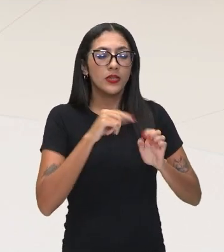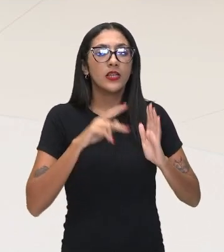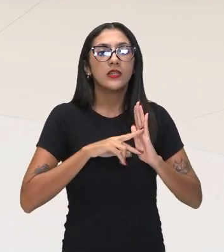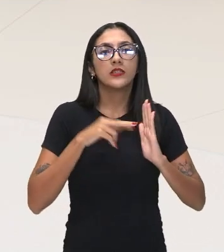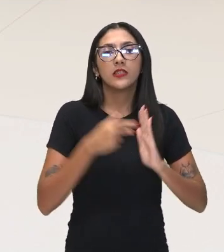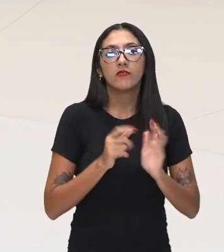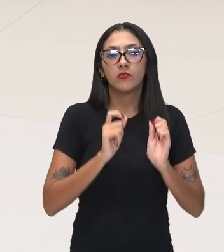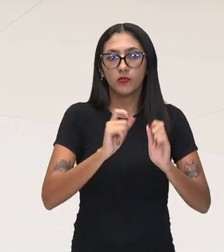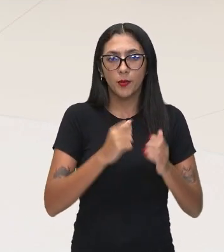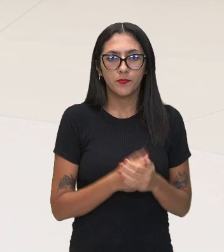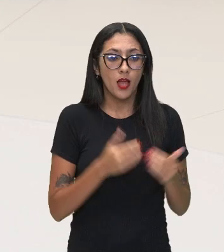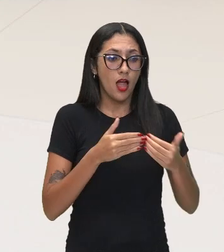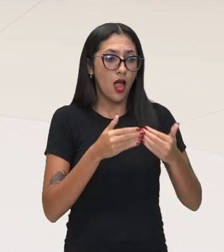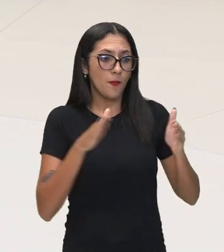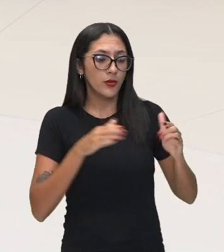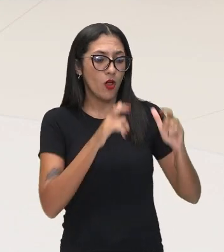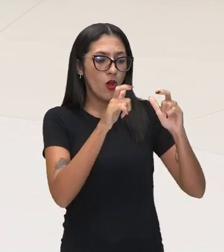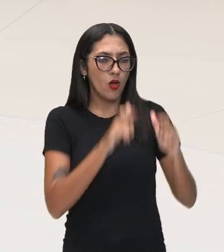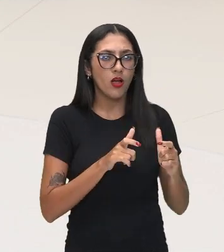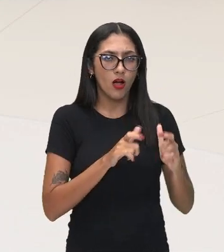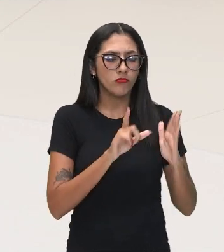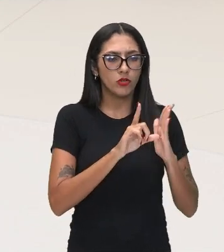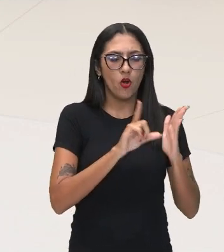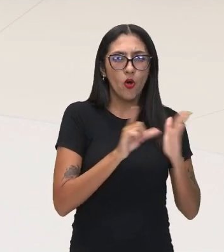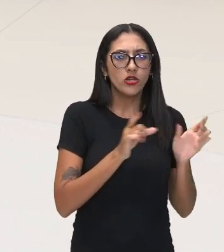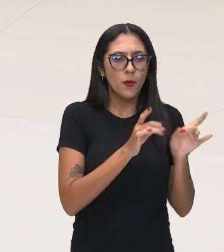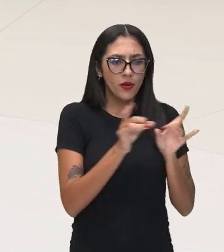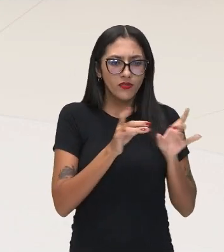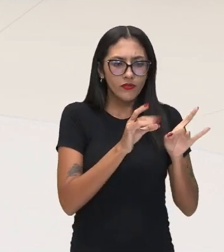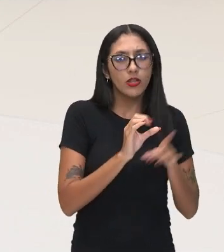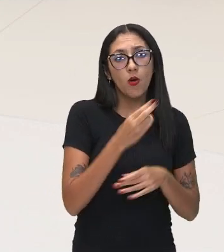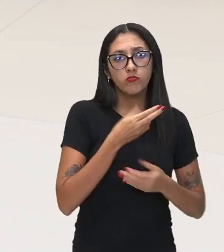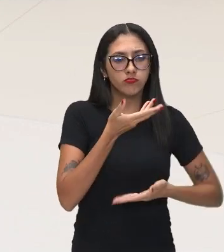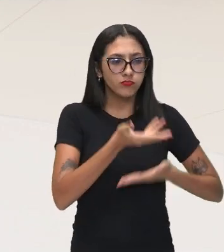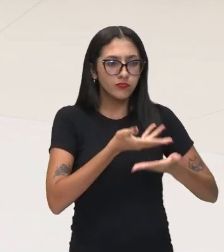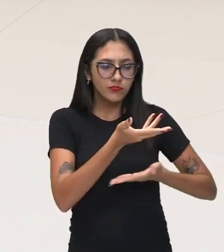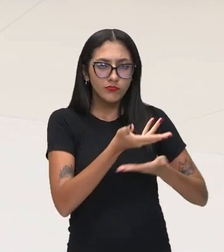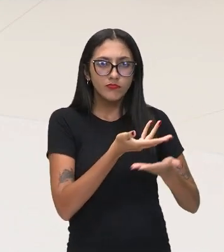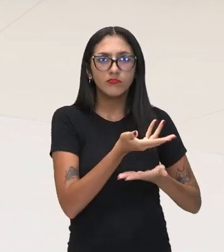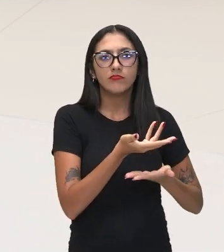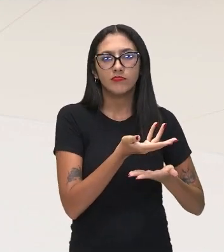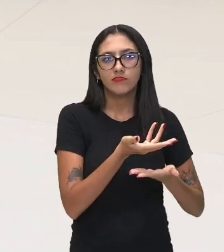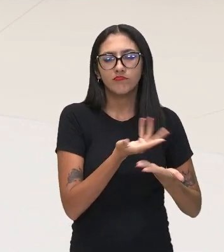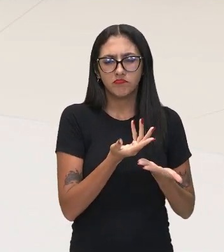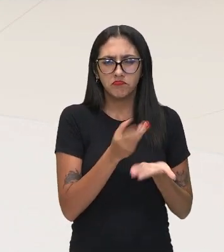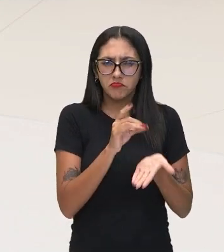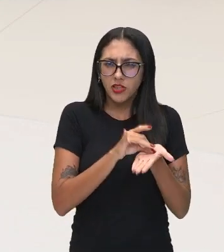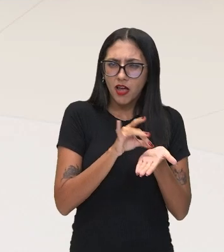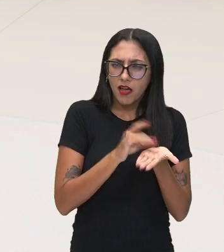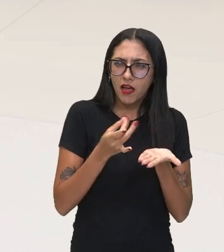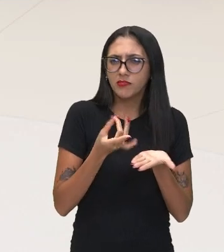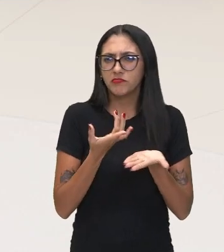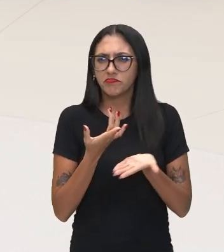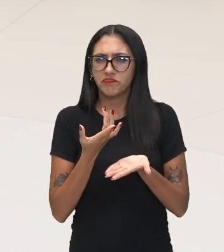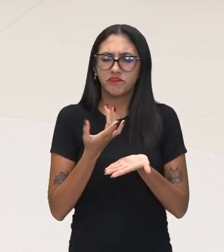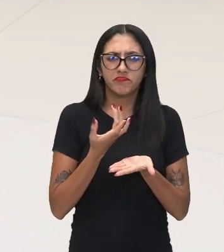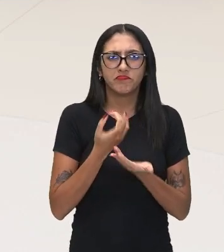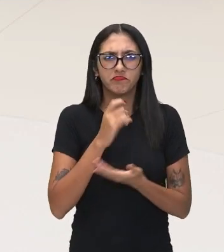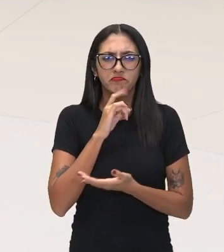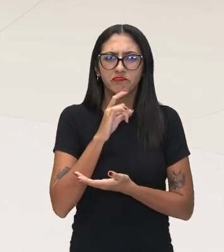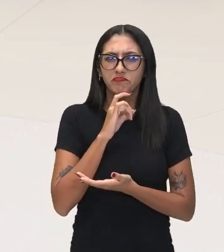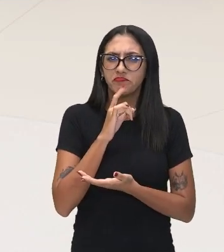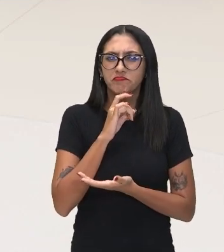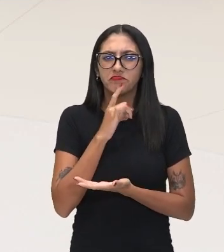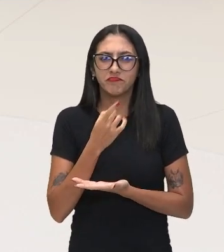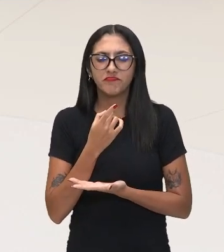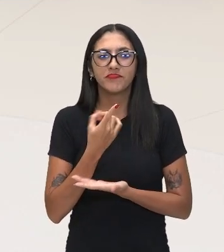abrir um negócio para vender um produto ou um serviço. Será, gente? Não só isso, né?